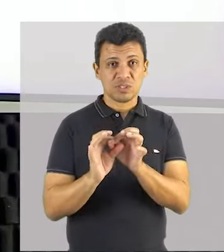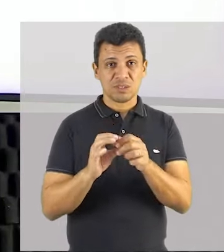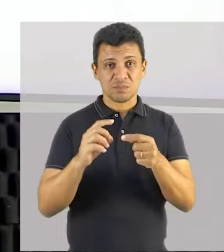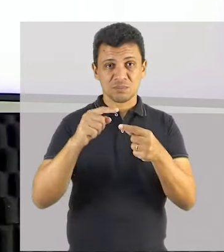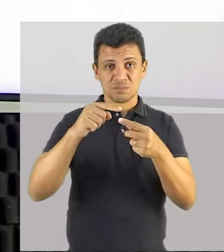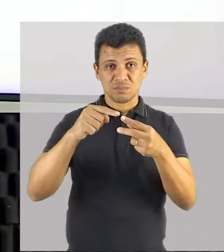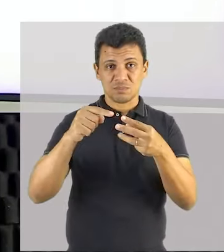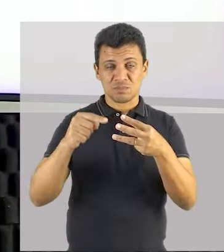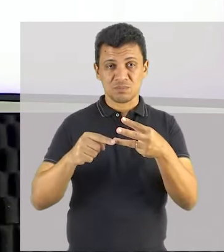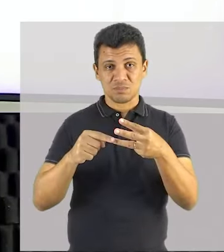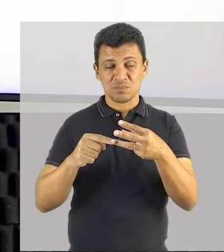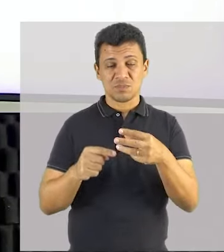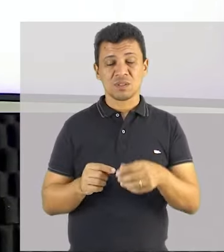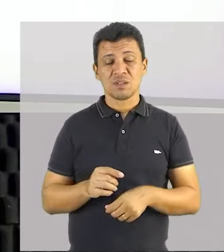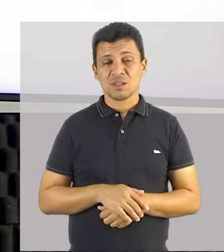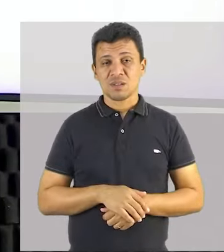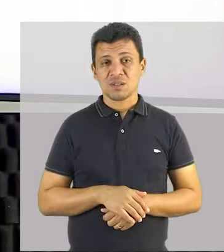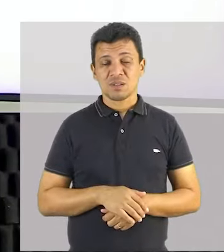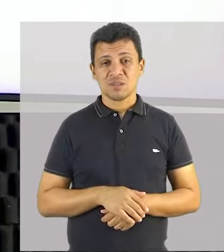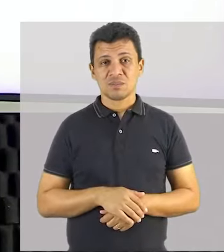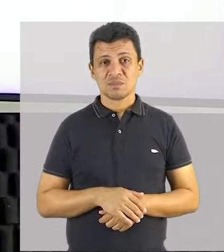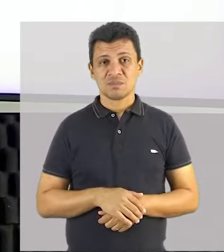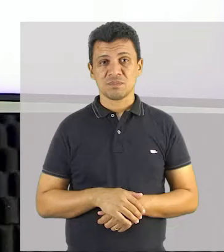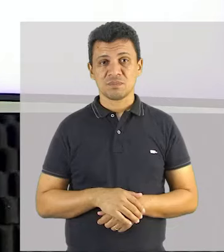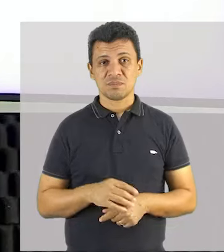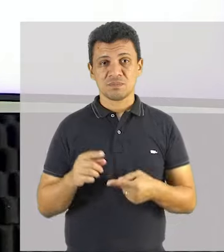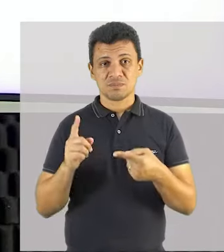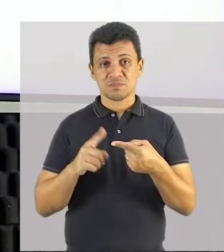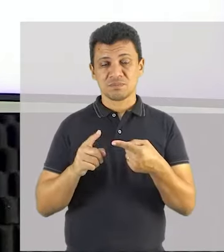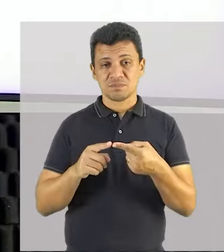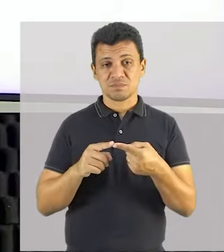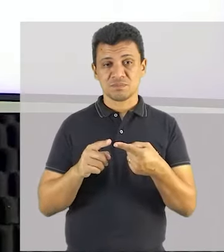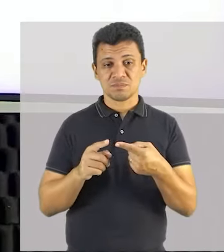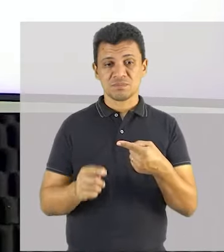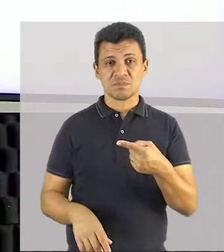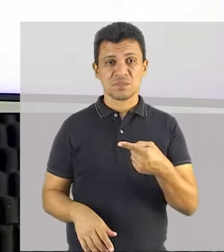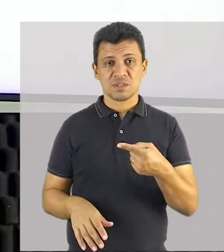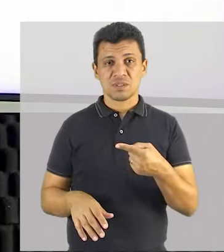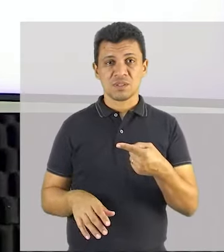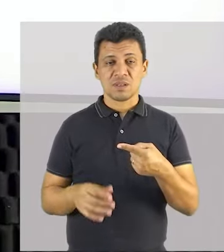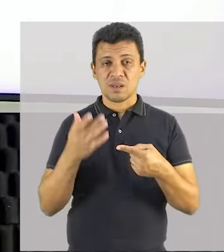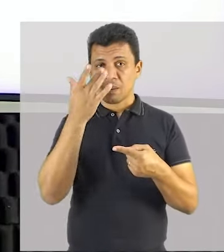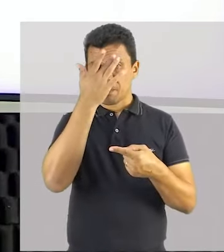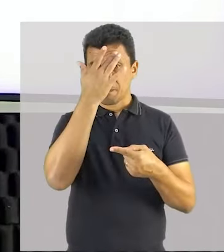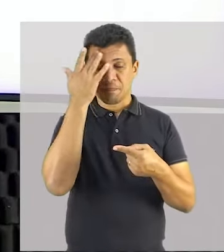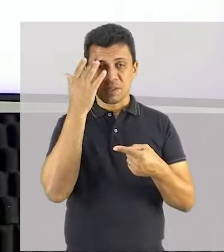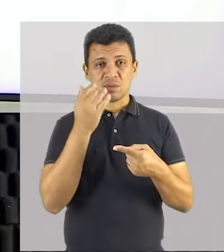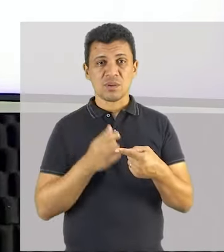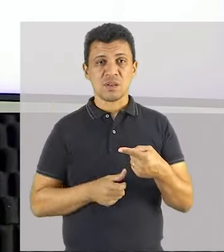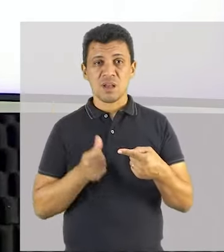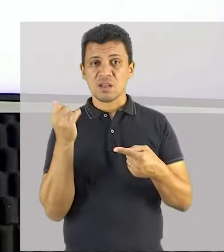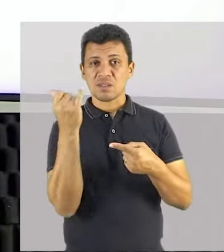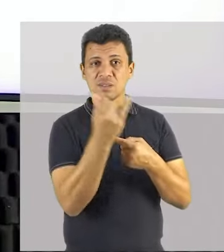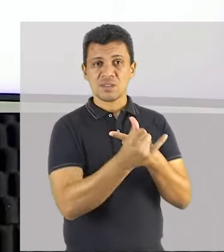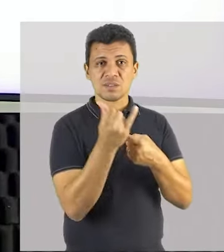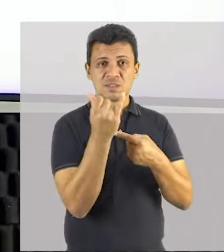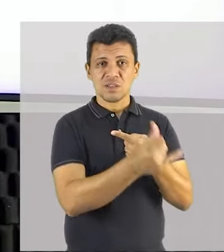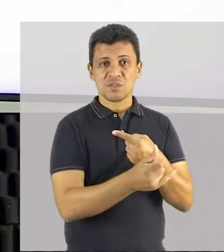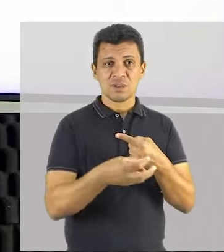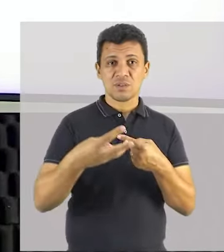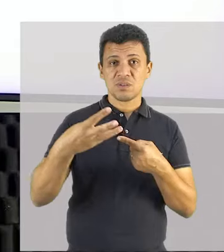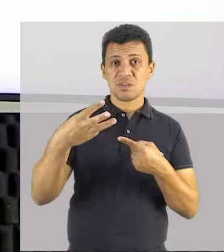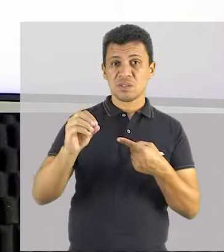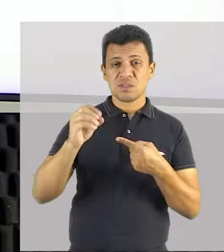condições né a condição que pelo qual pela qual o paciente descreveu o que passou há